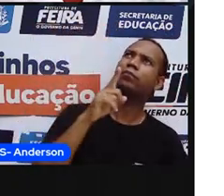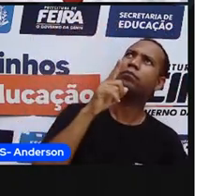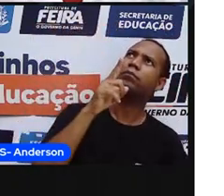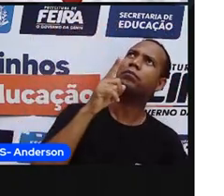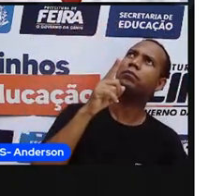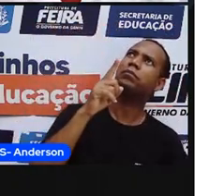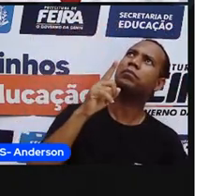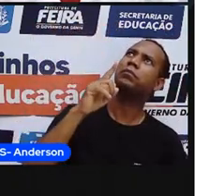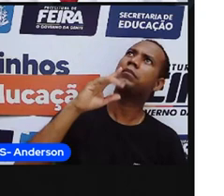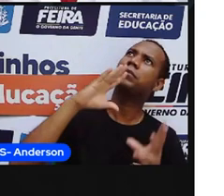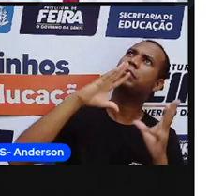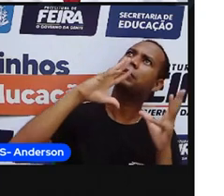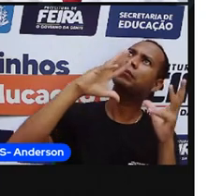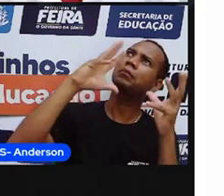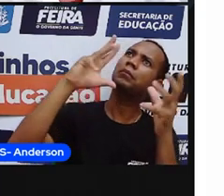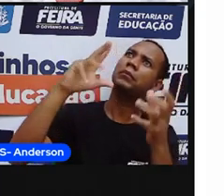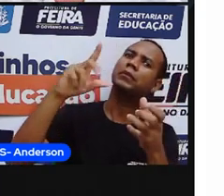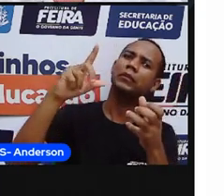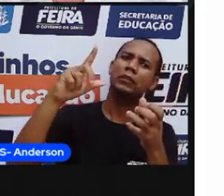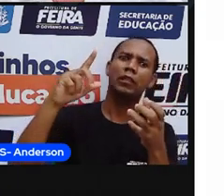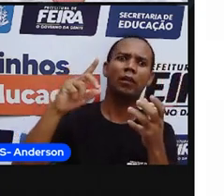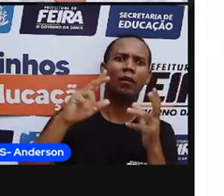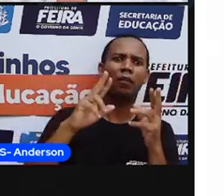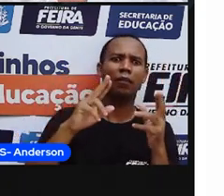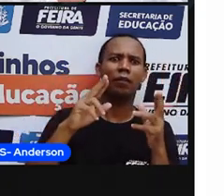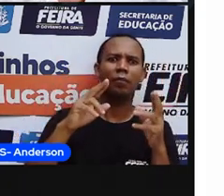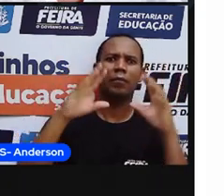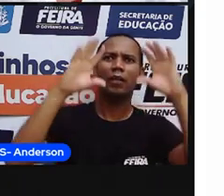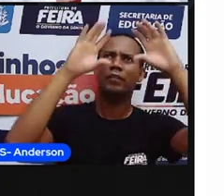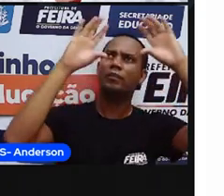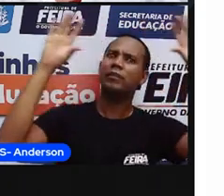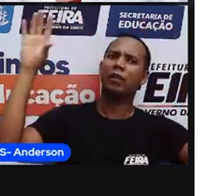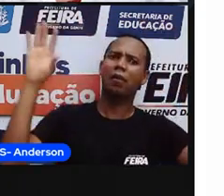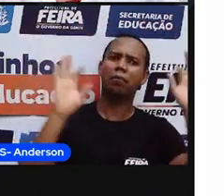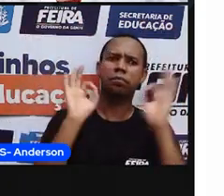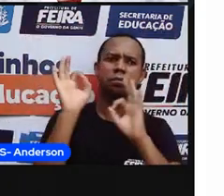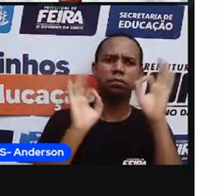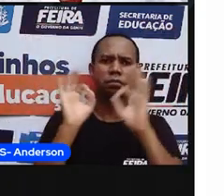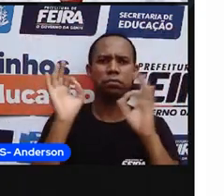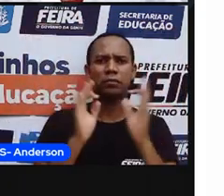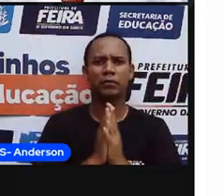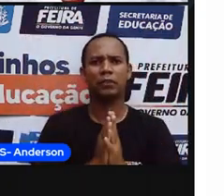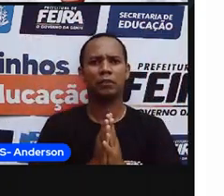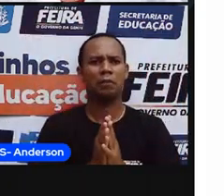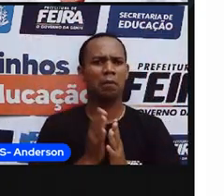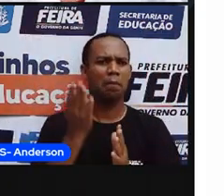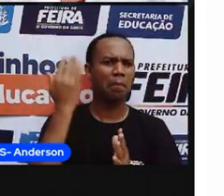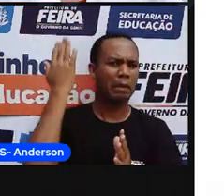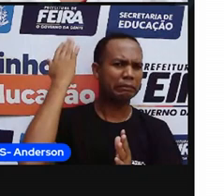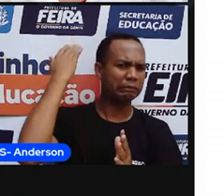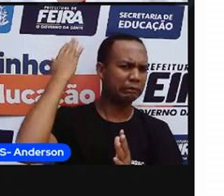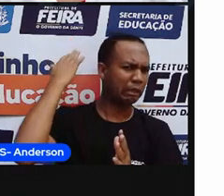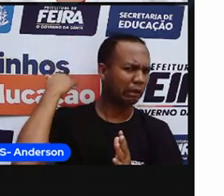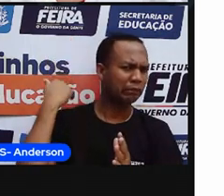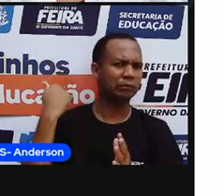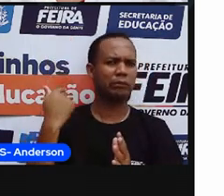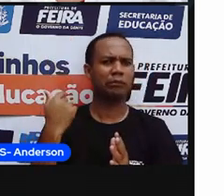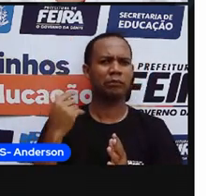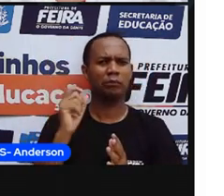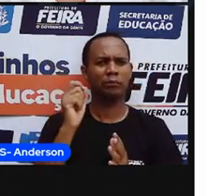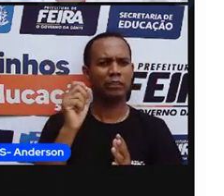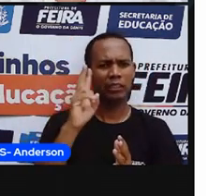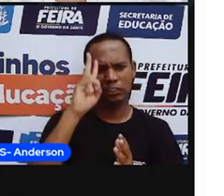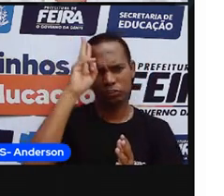estão aí? Nada cai, todo mundo arrumadinho. Bom, desde os tempos mais remotos, antigos da história,